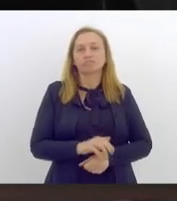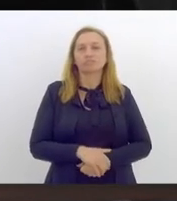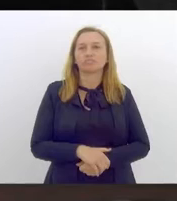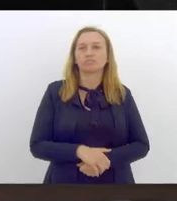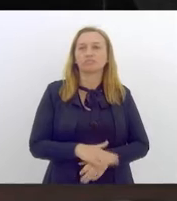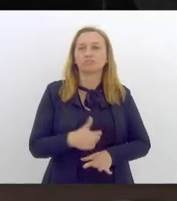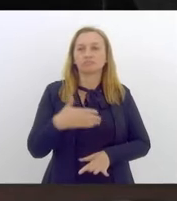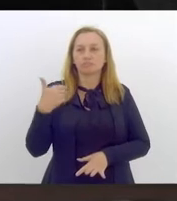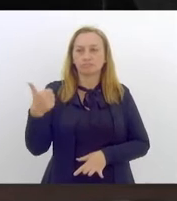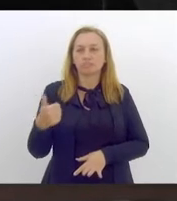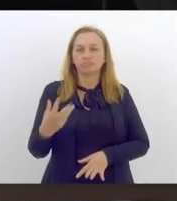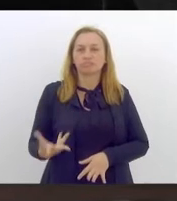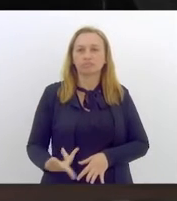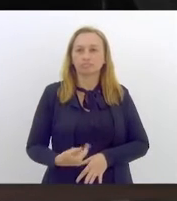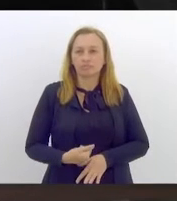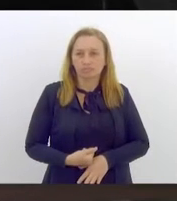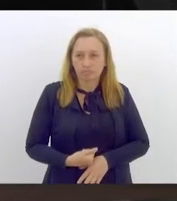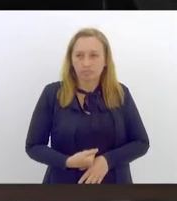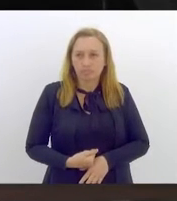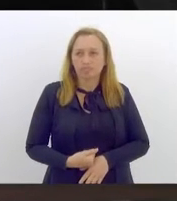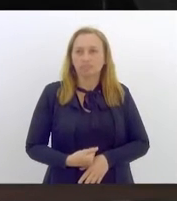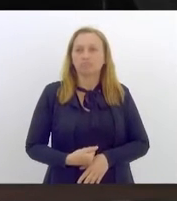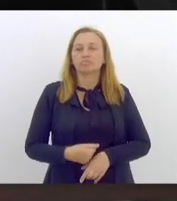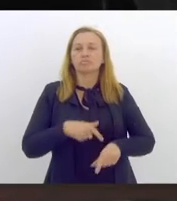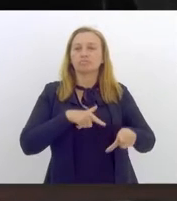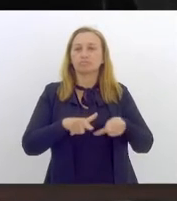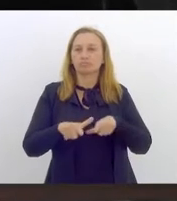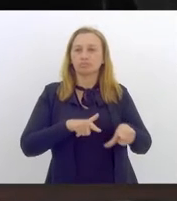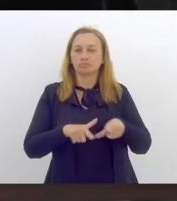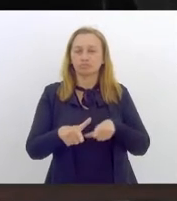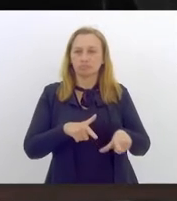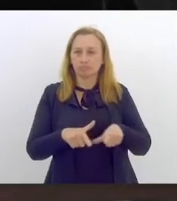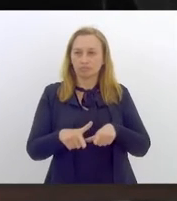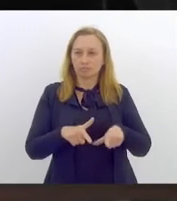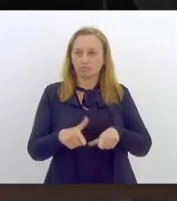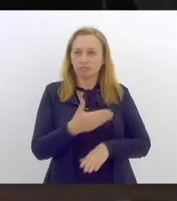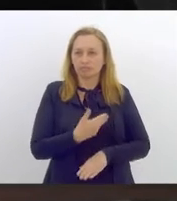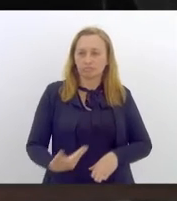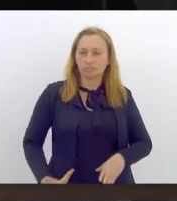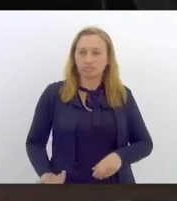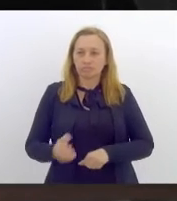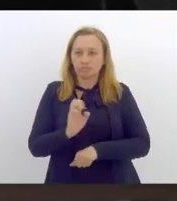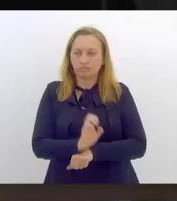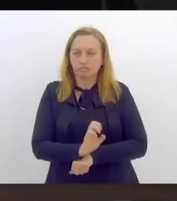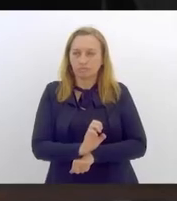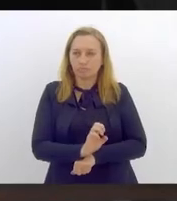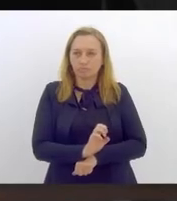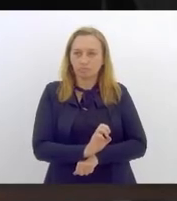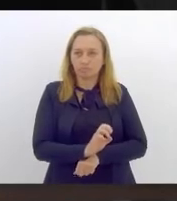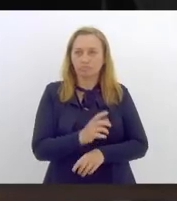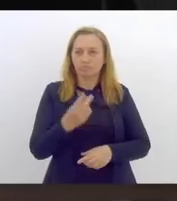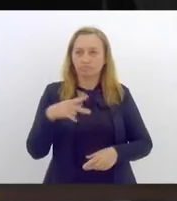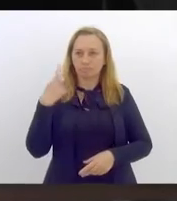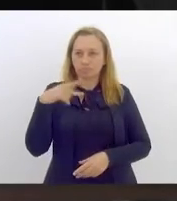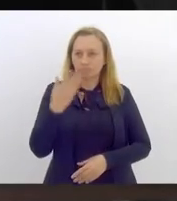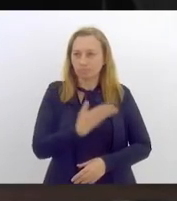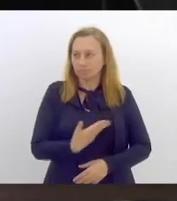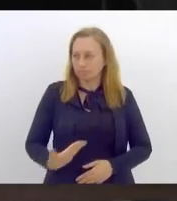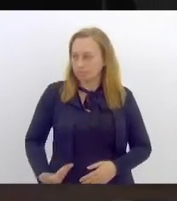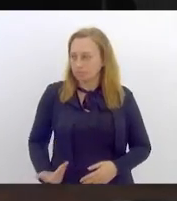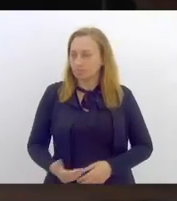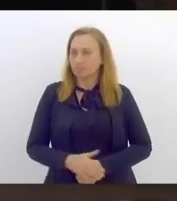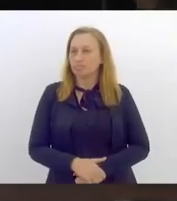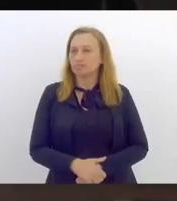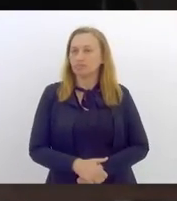a melhoria da qualidade da prestação dos serviços do governo do Estado através das suas políticas públicas.